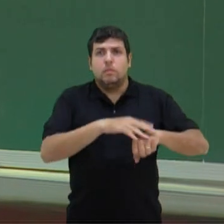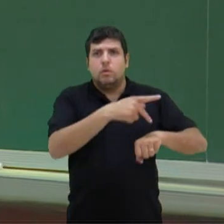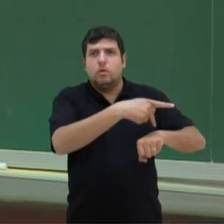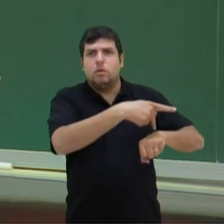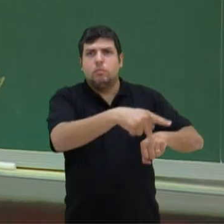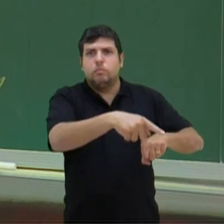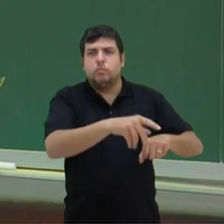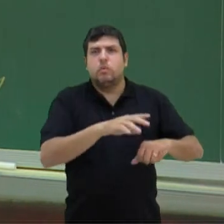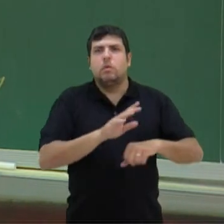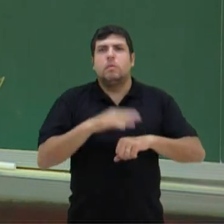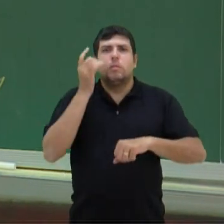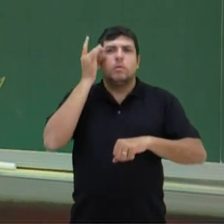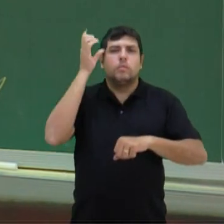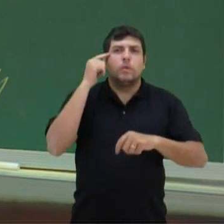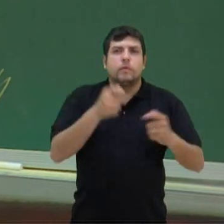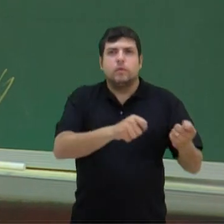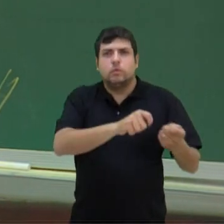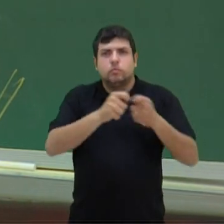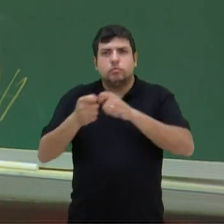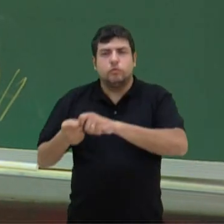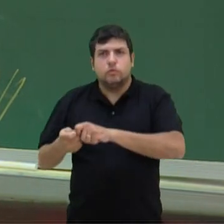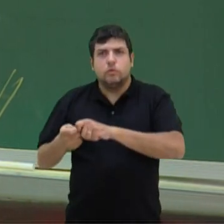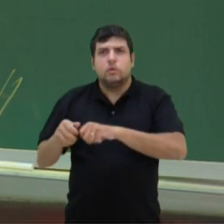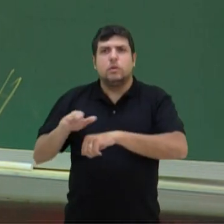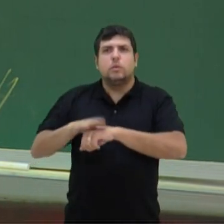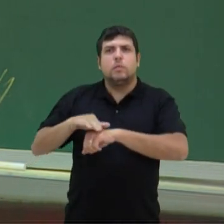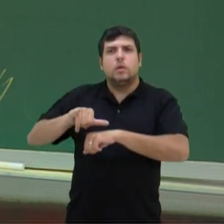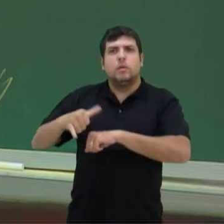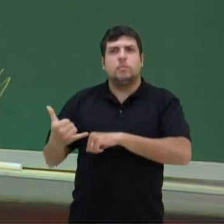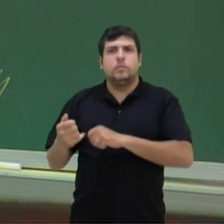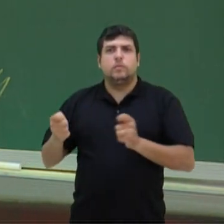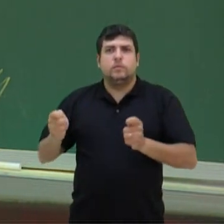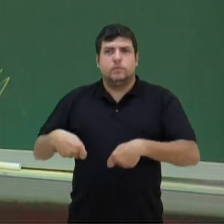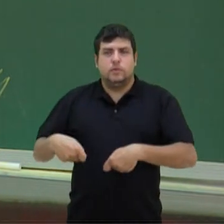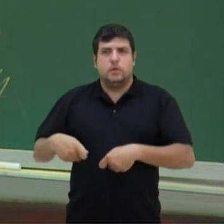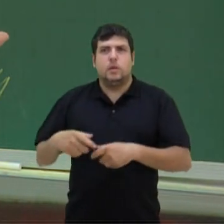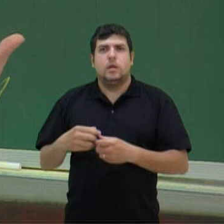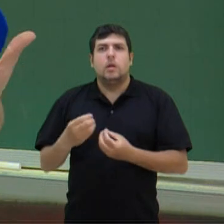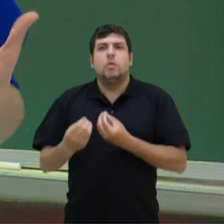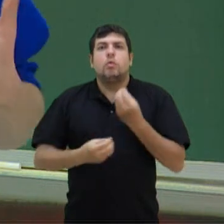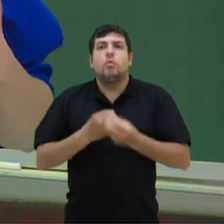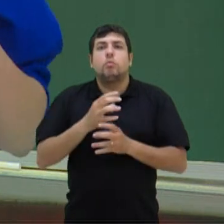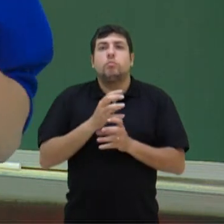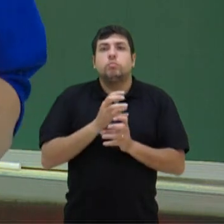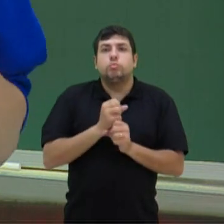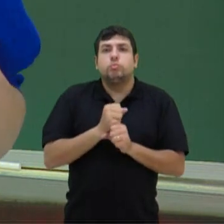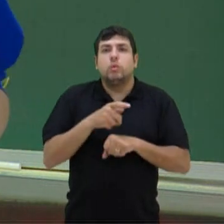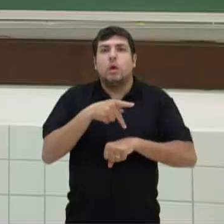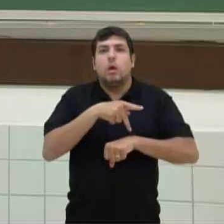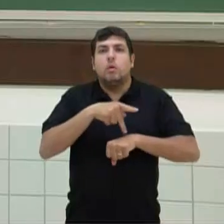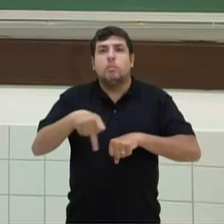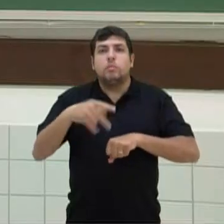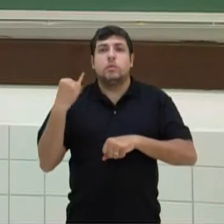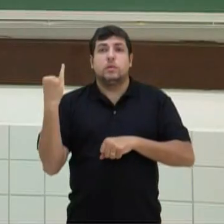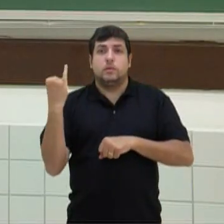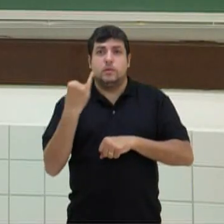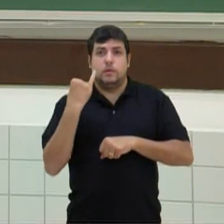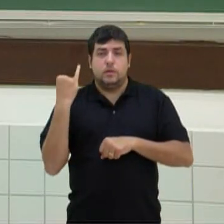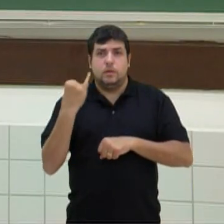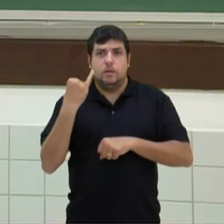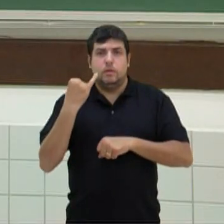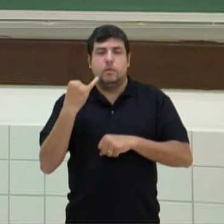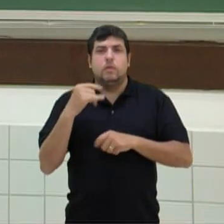vai acontecer, maior vai ser o rendimento dessa minha reação. Tá? Então, calcular a pureza é uma coisa muito importante